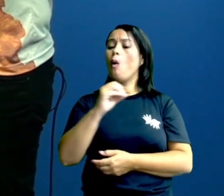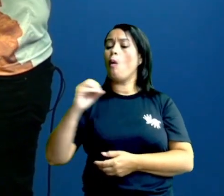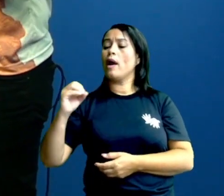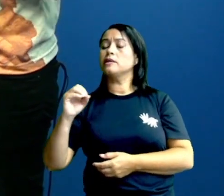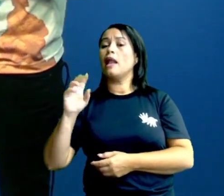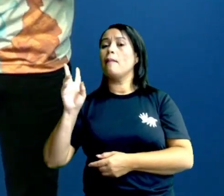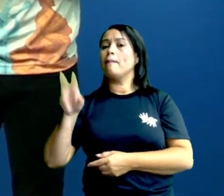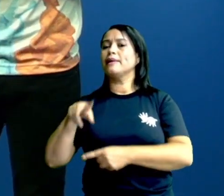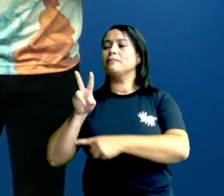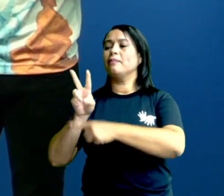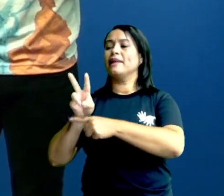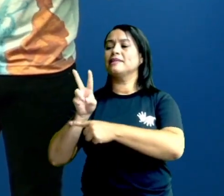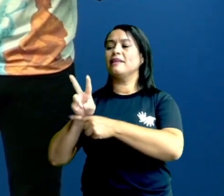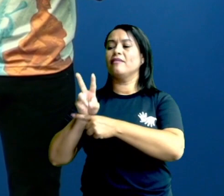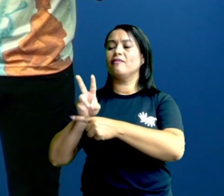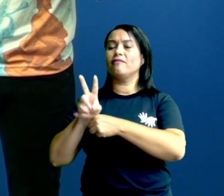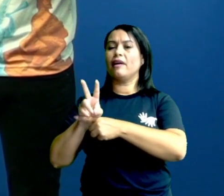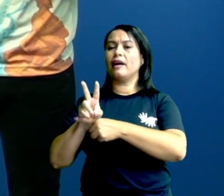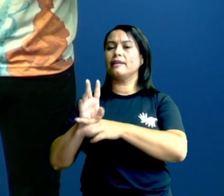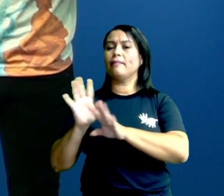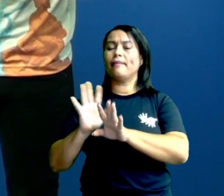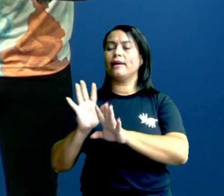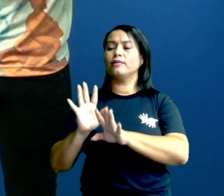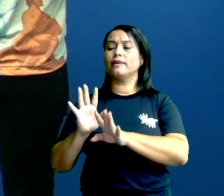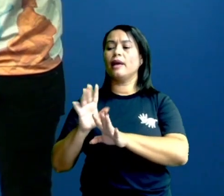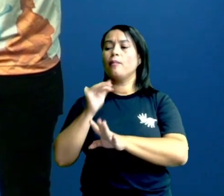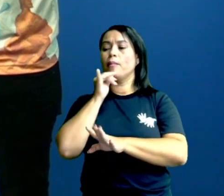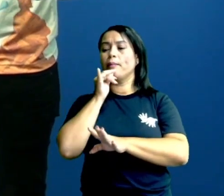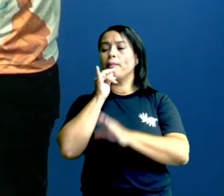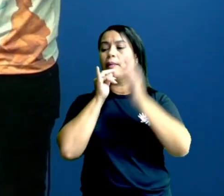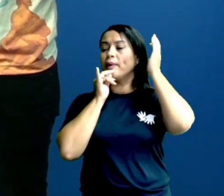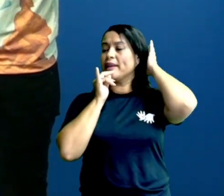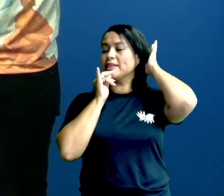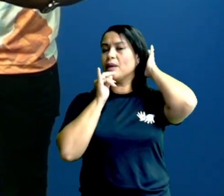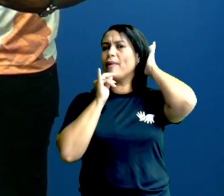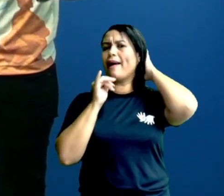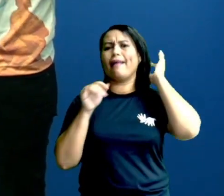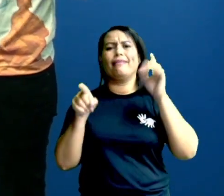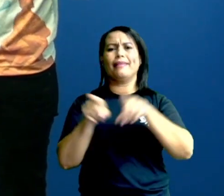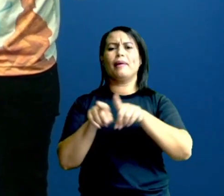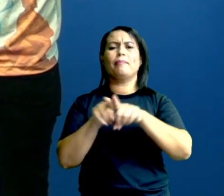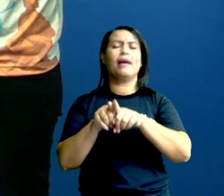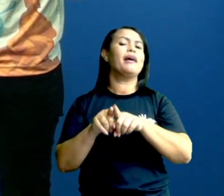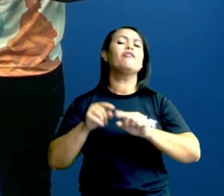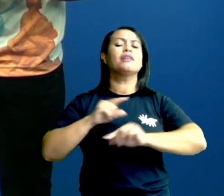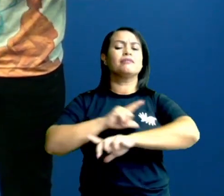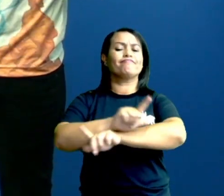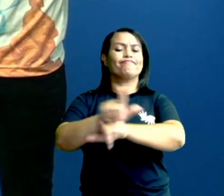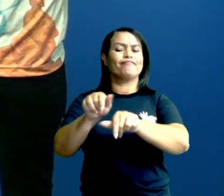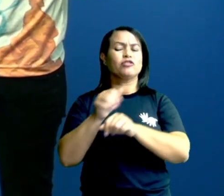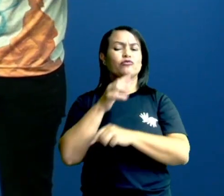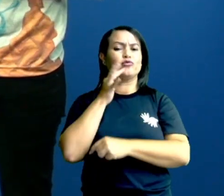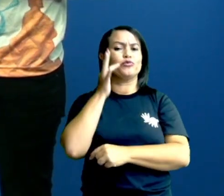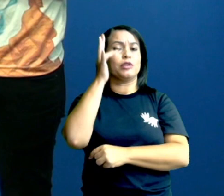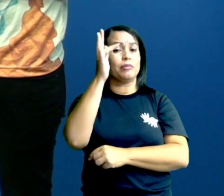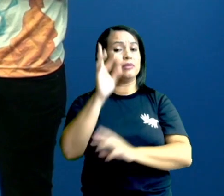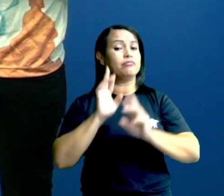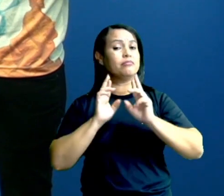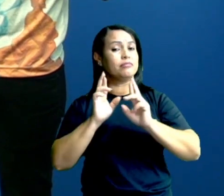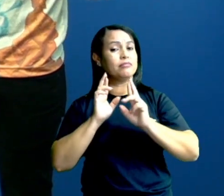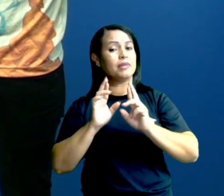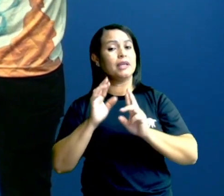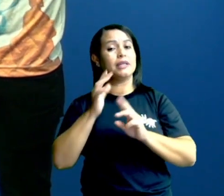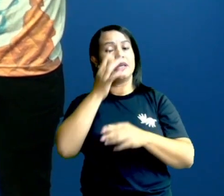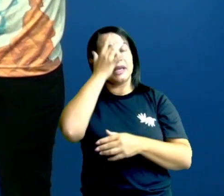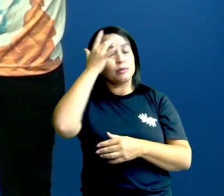preservada Tá mas vocês não implica dizer isso não quer dizer que ela não vai seda degradado ou explorada mais à frente né Espero que